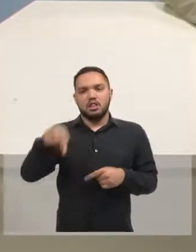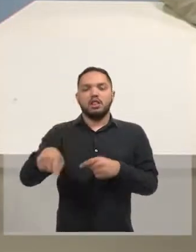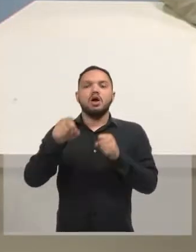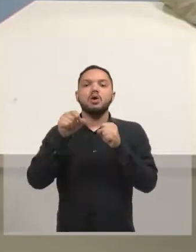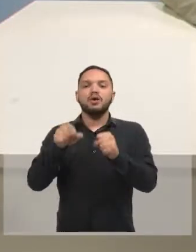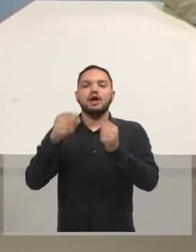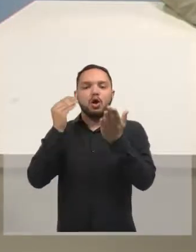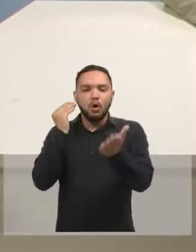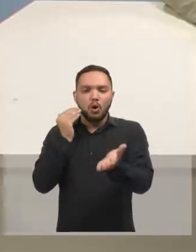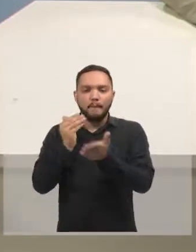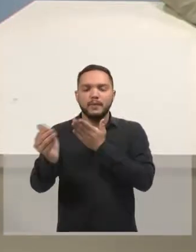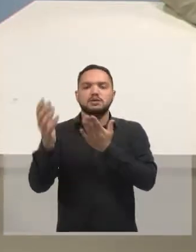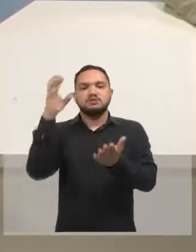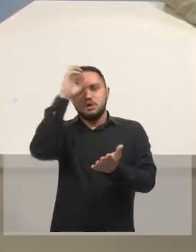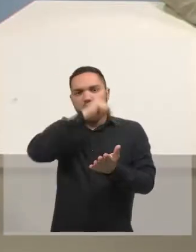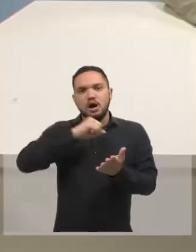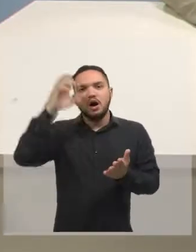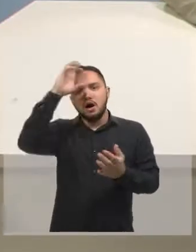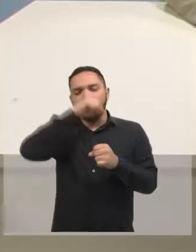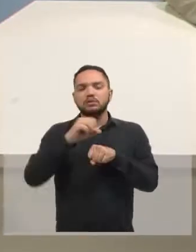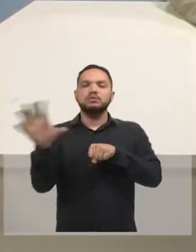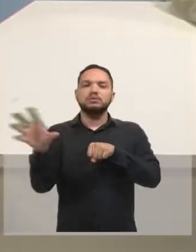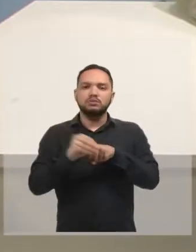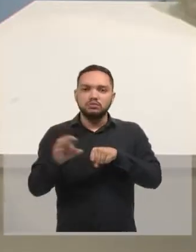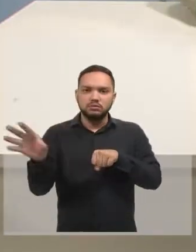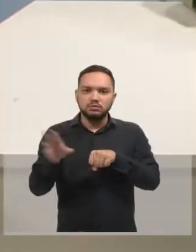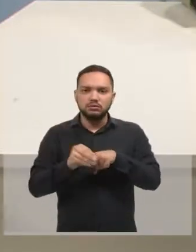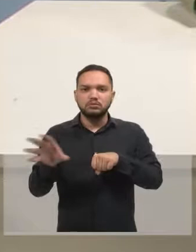do saber, é o berço a